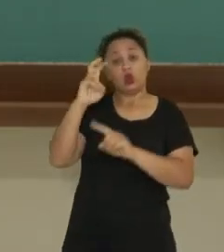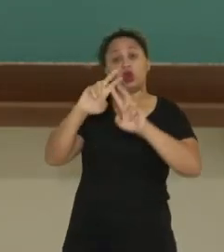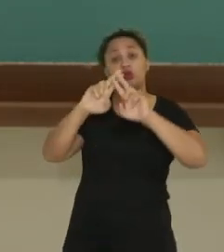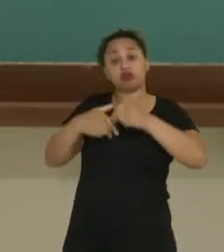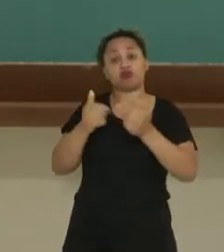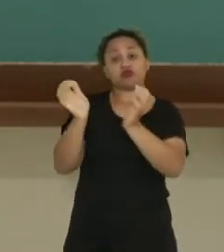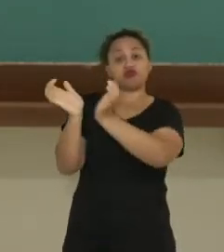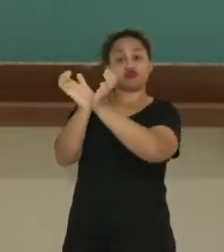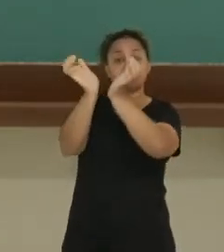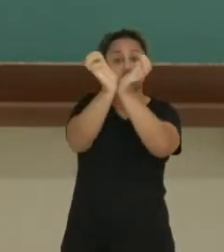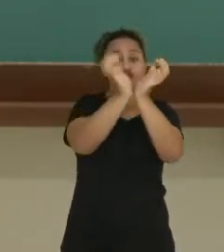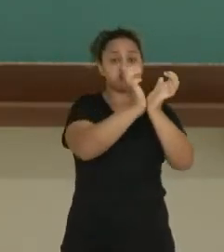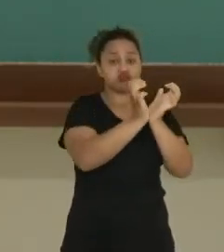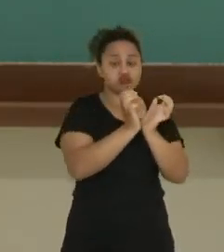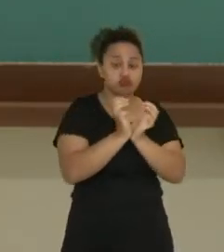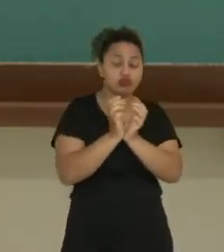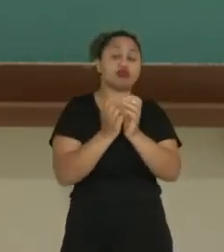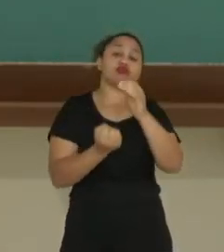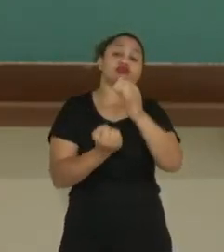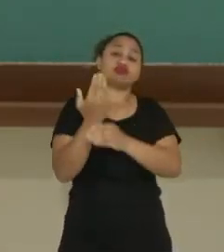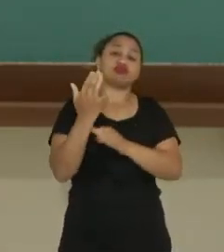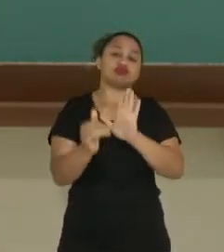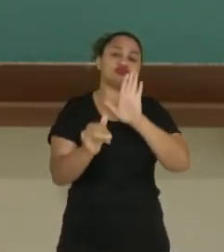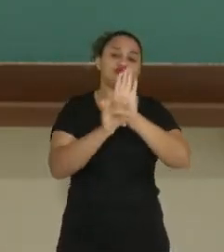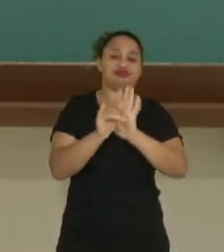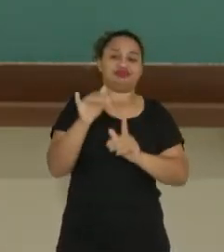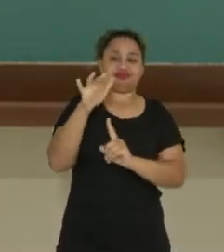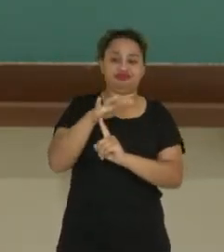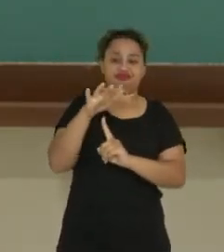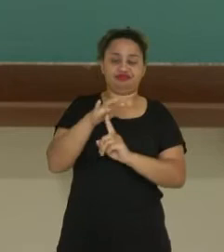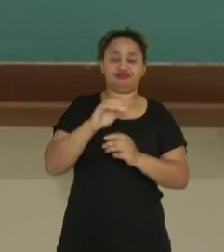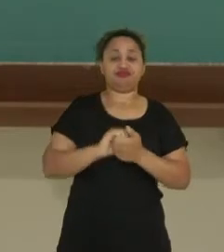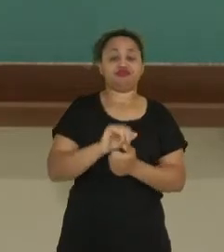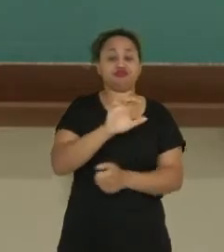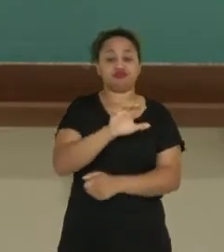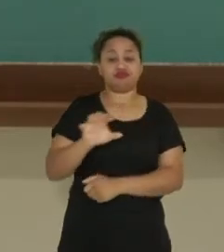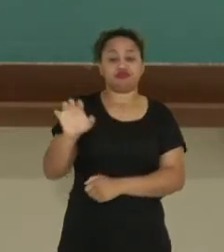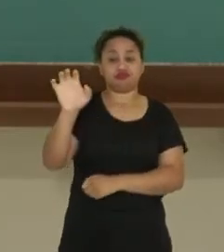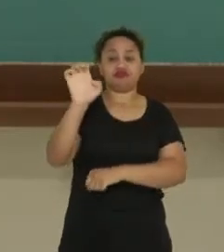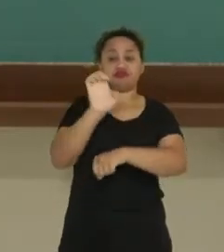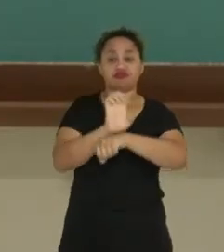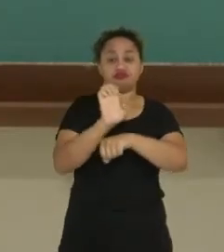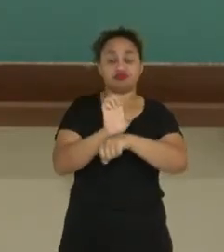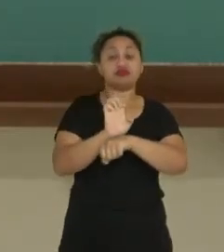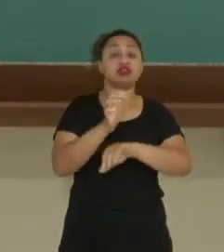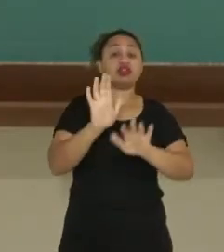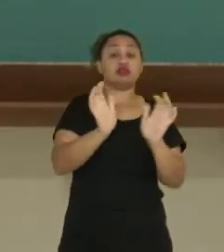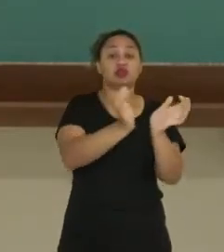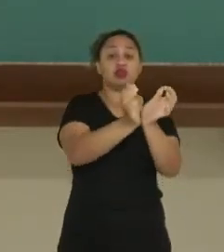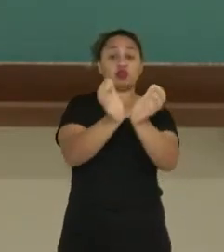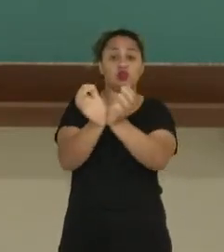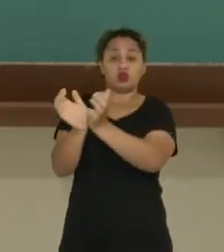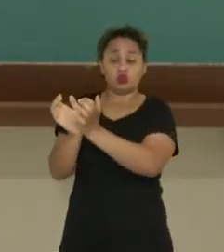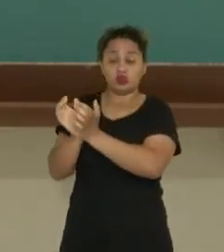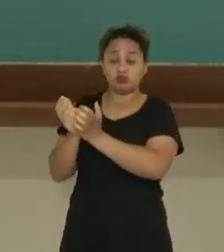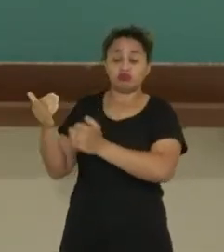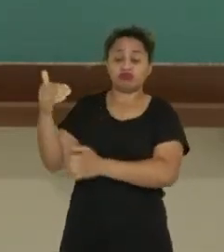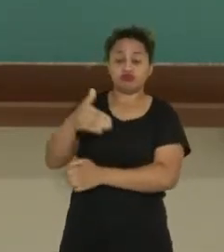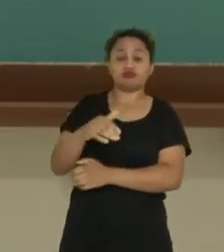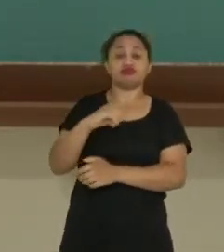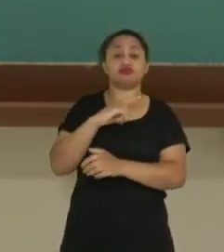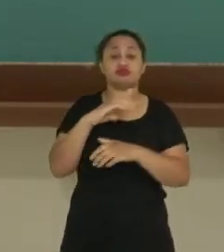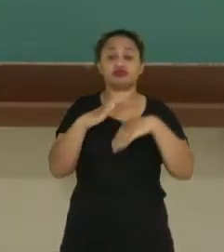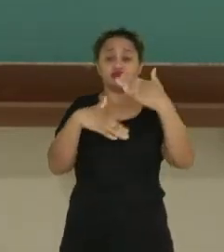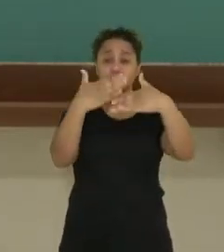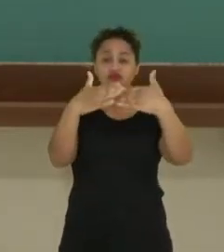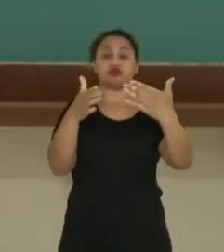que formam a identidade paranaense. Cada região do estado, a partir dos grupos que aqui chegaram, vai então ter a sua